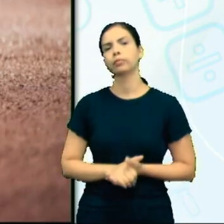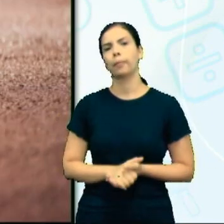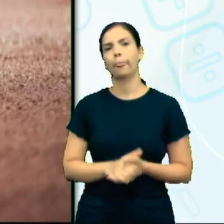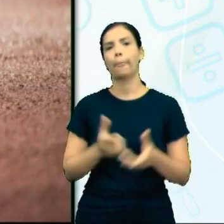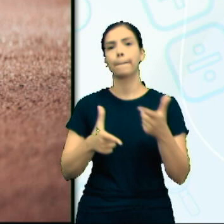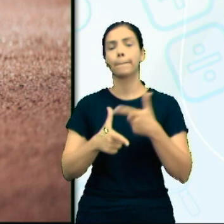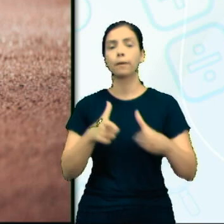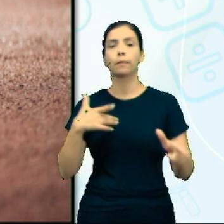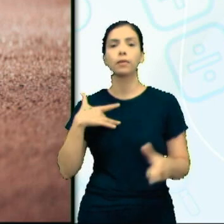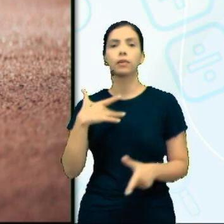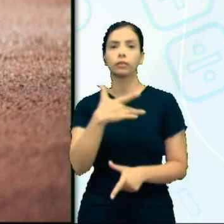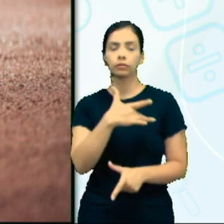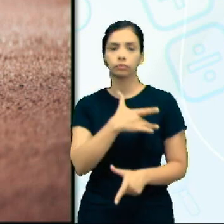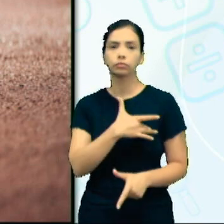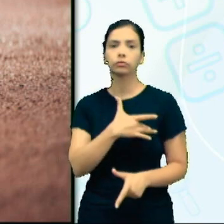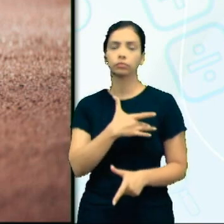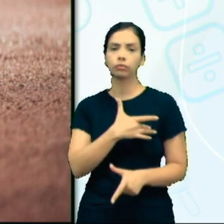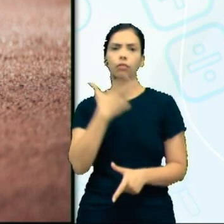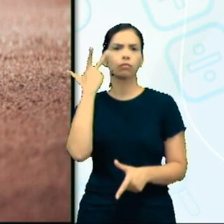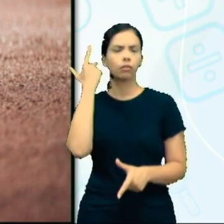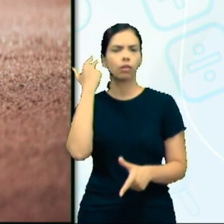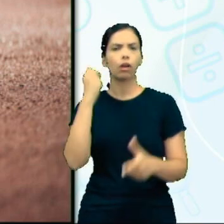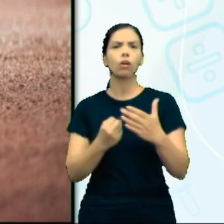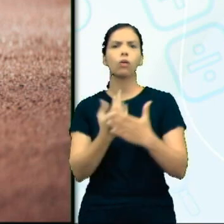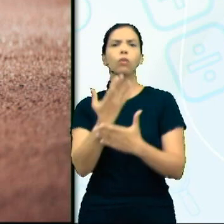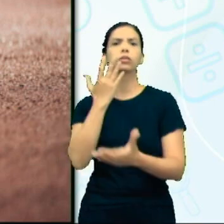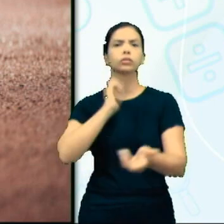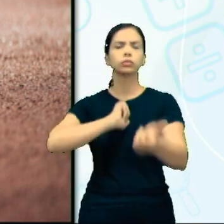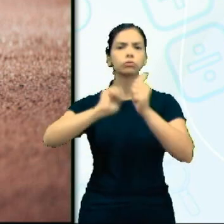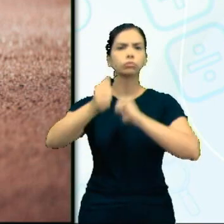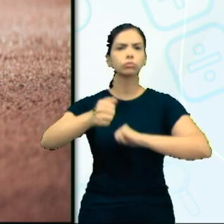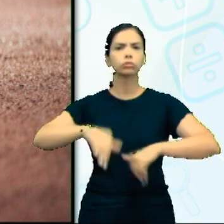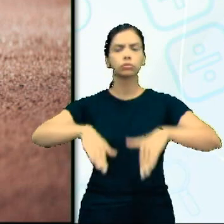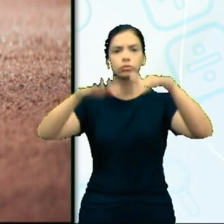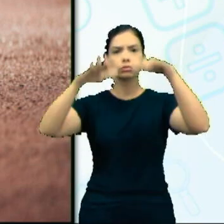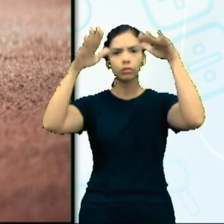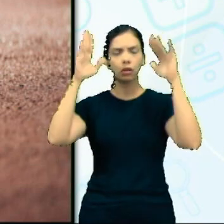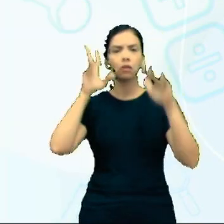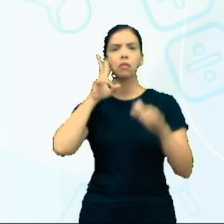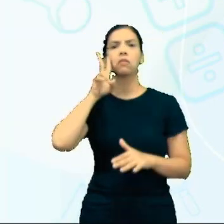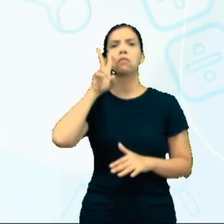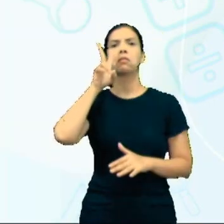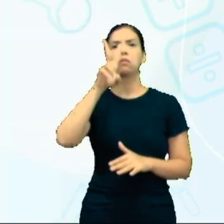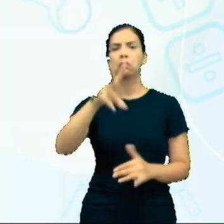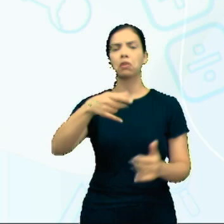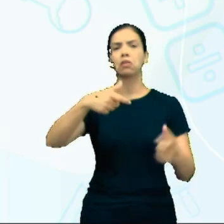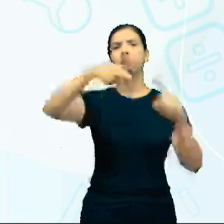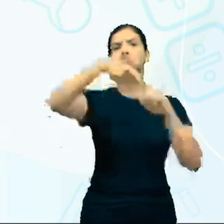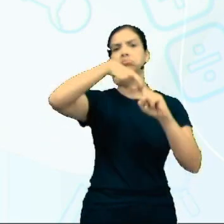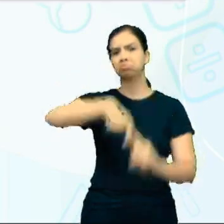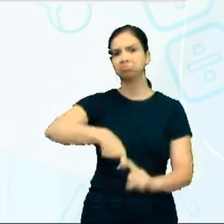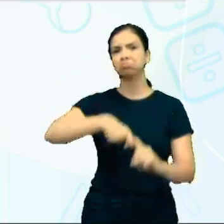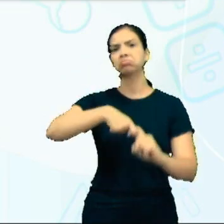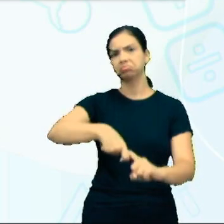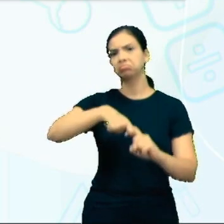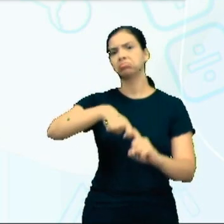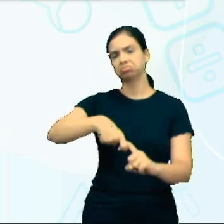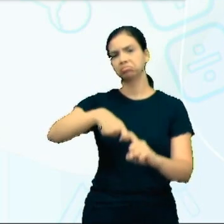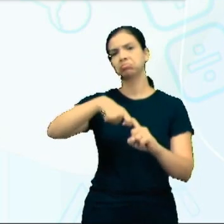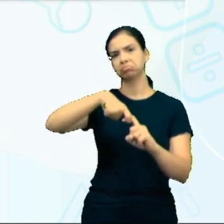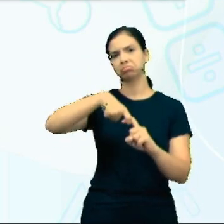Problemas de saúde também são comuns no esporte de alto rendimento. Não raro a gente vê casos de lesões em atletas de alto